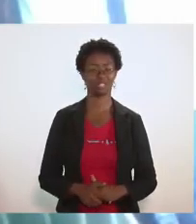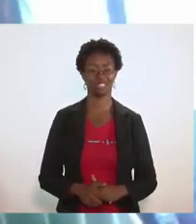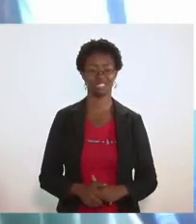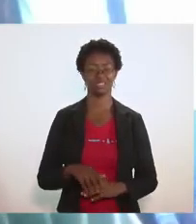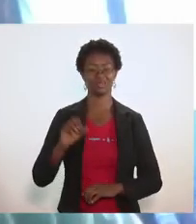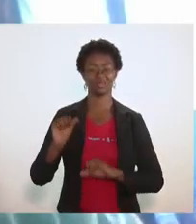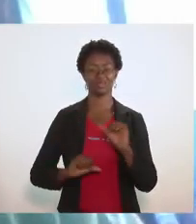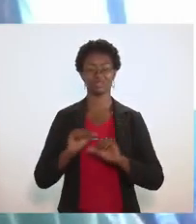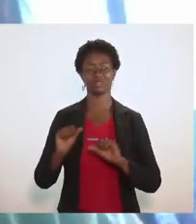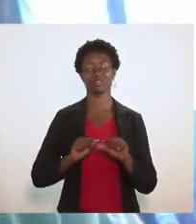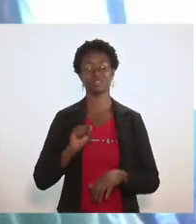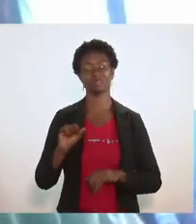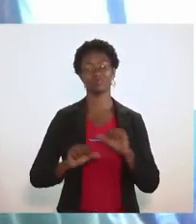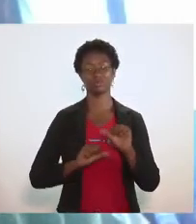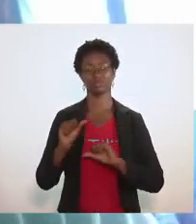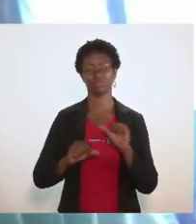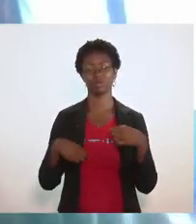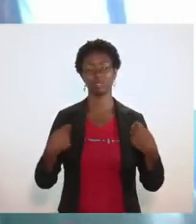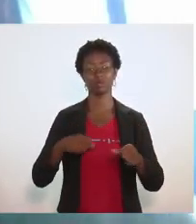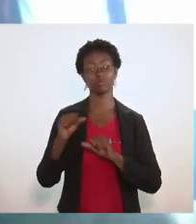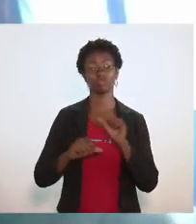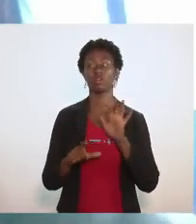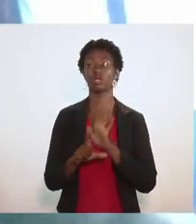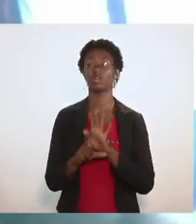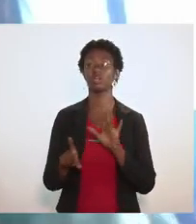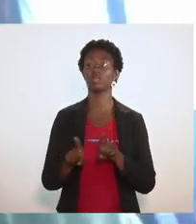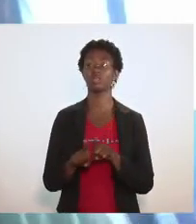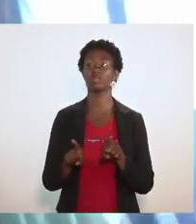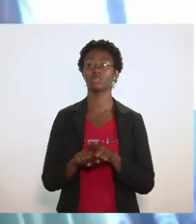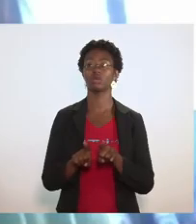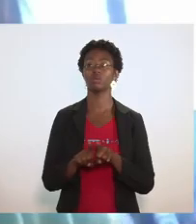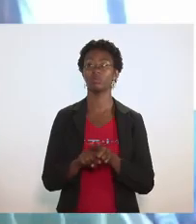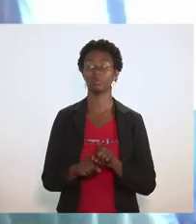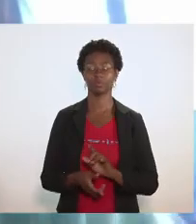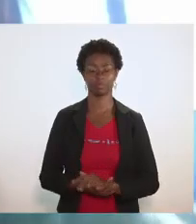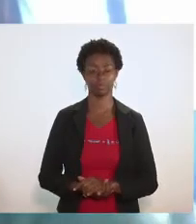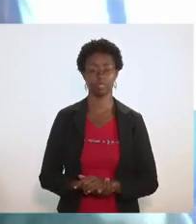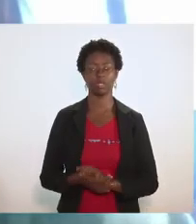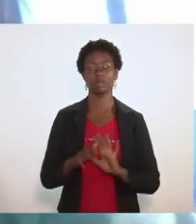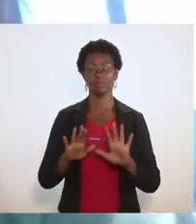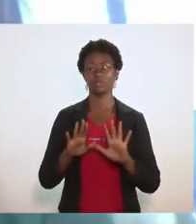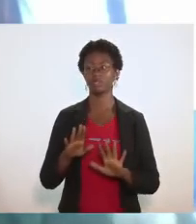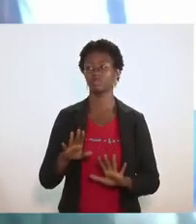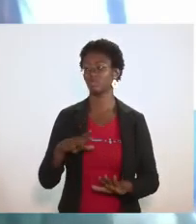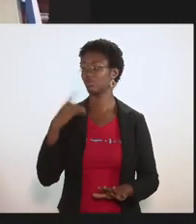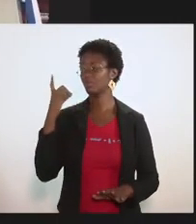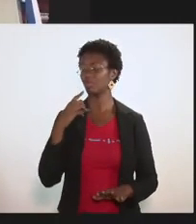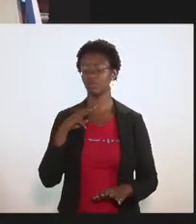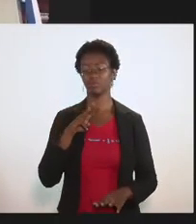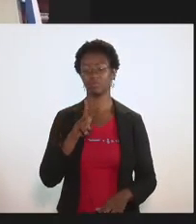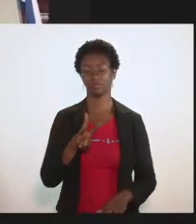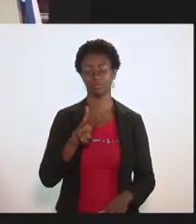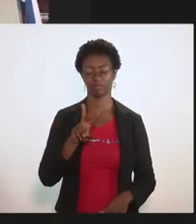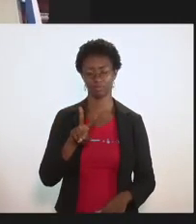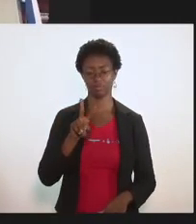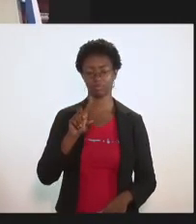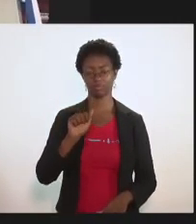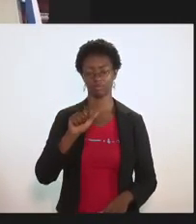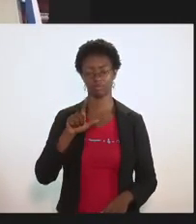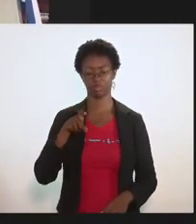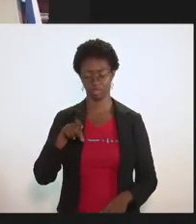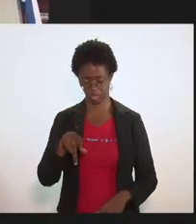meu som estava desligado e ninguém ouviu. É que a questão é a seguinte, Vossa Excelência mesmo já disse que, havendo uma lei